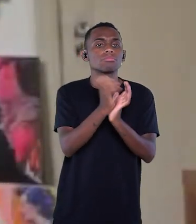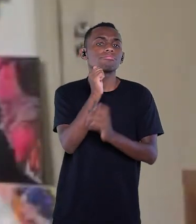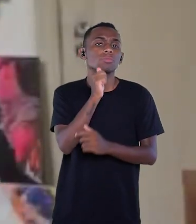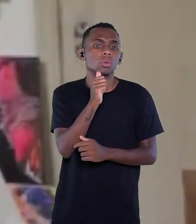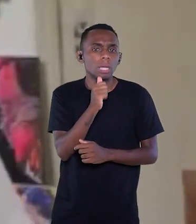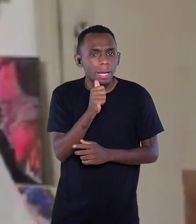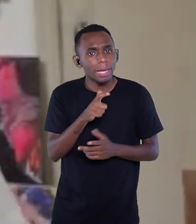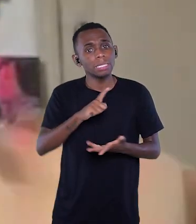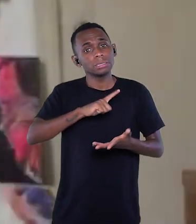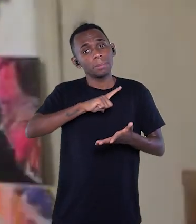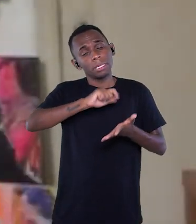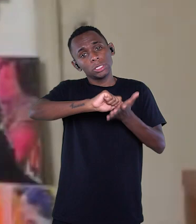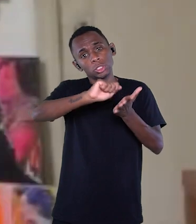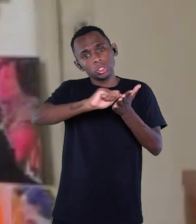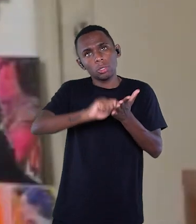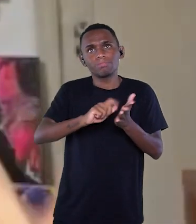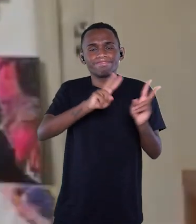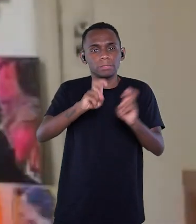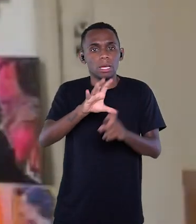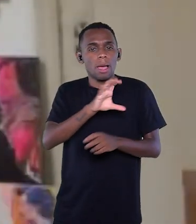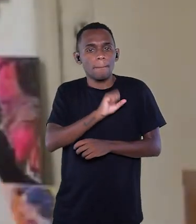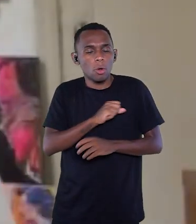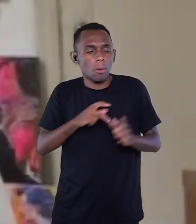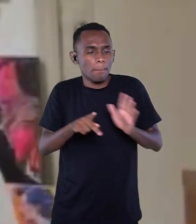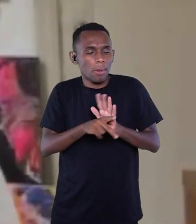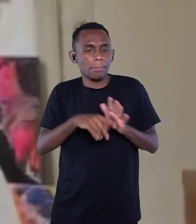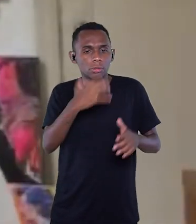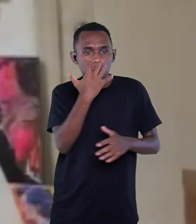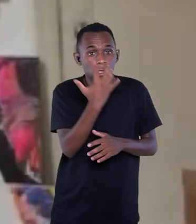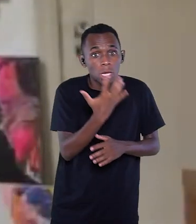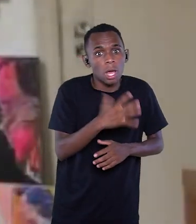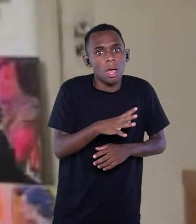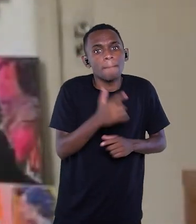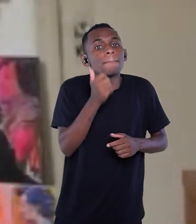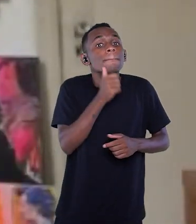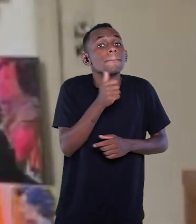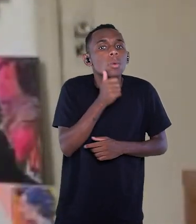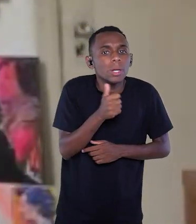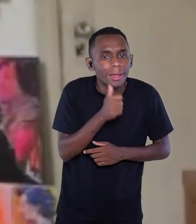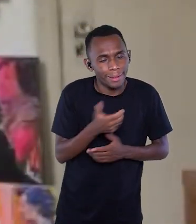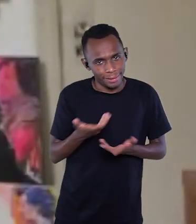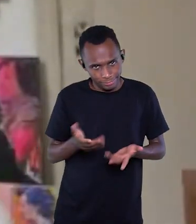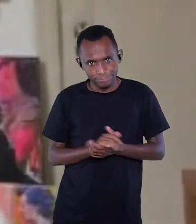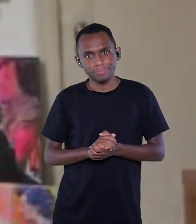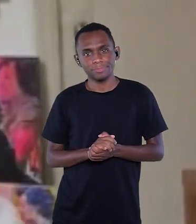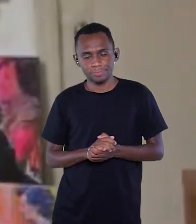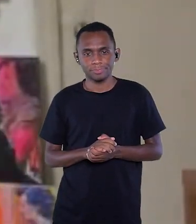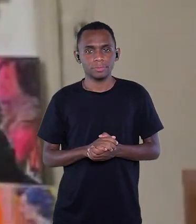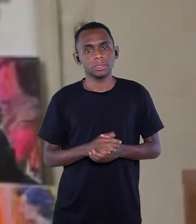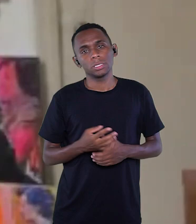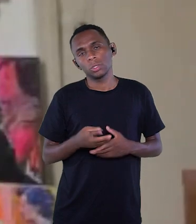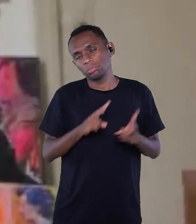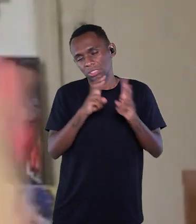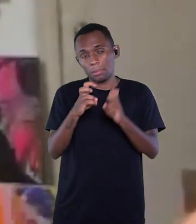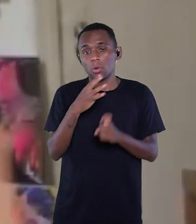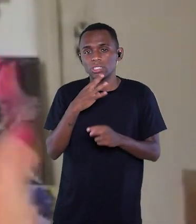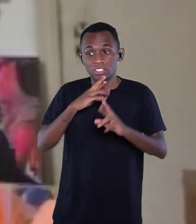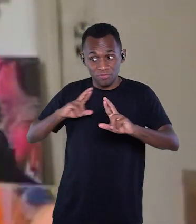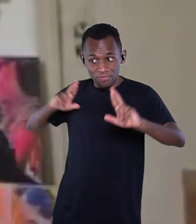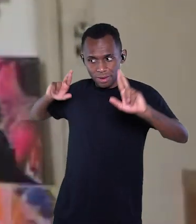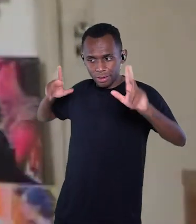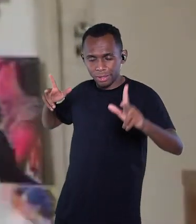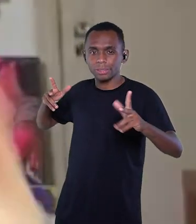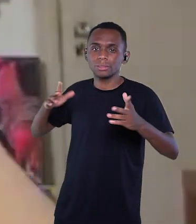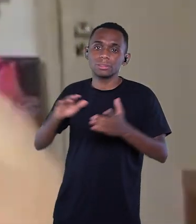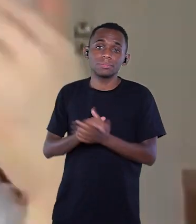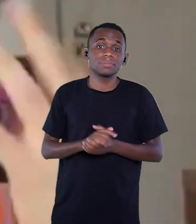ter escrito sobre um amor por mulheres, assim, que não é necessariamente dentro desse termo que a gente conhece hoje. Algumas pessoas